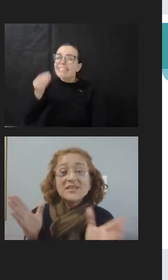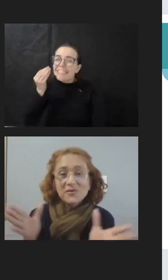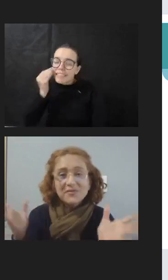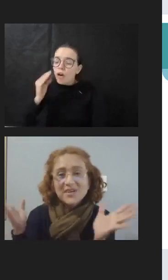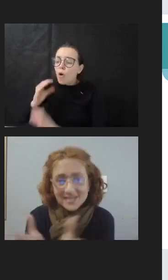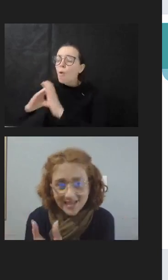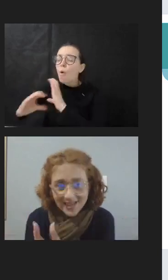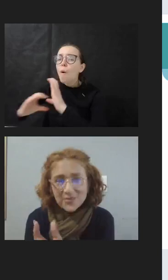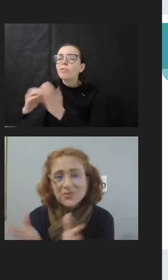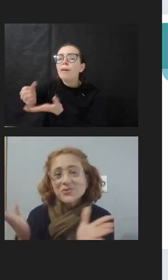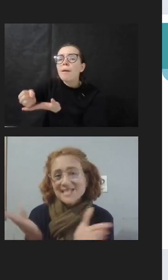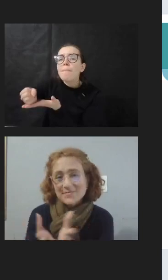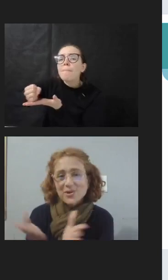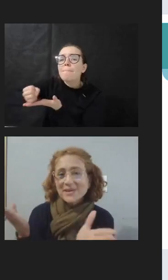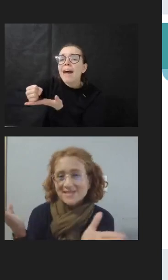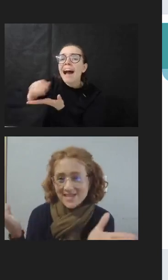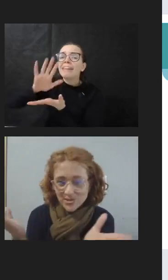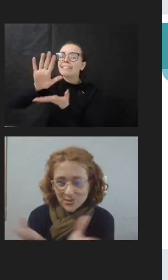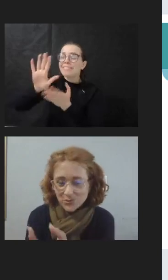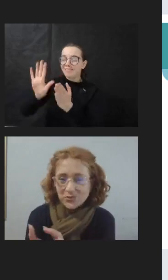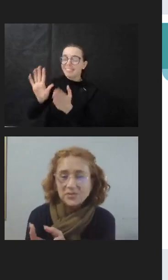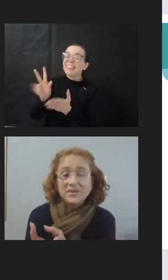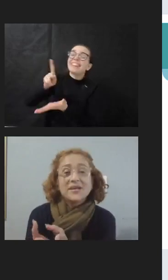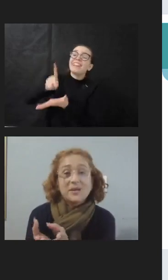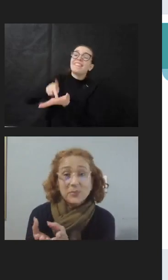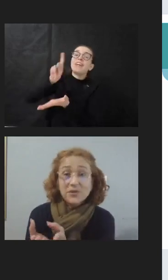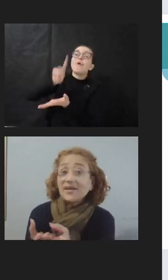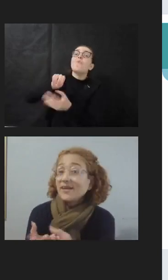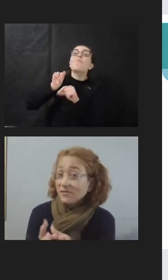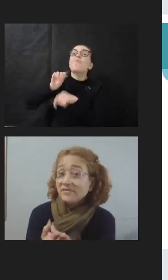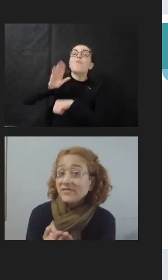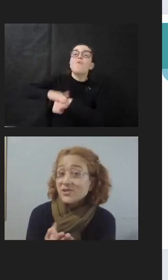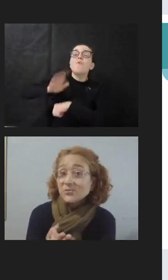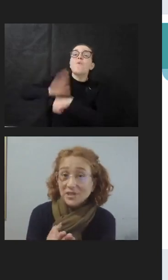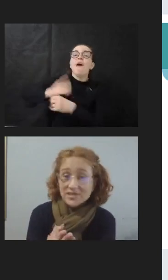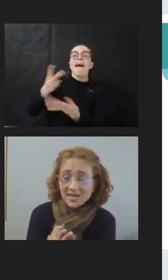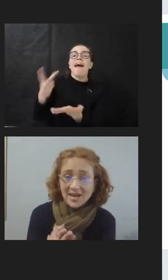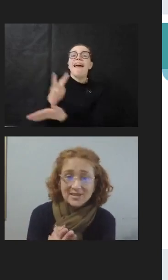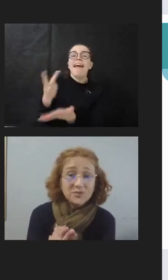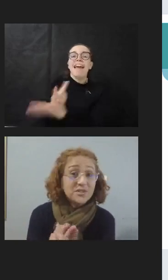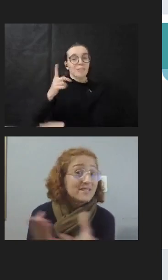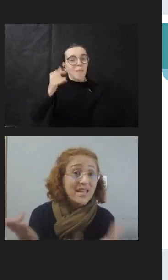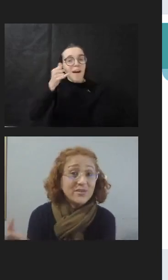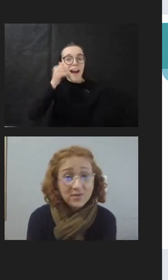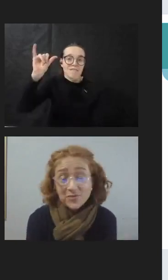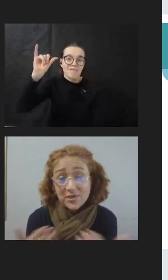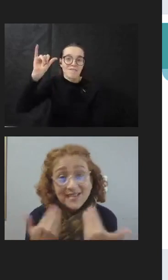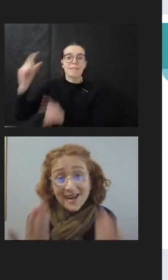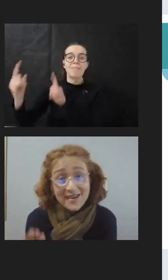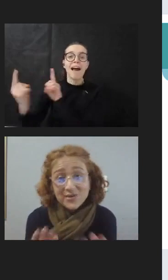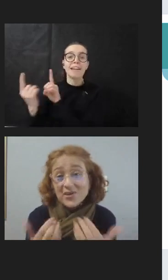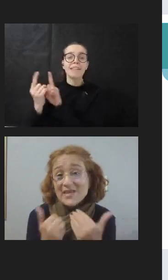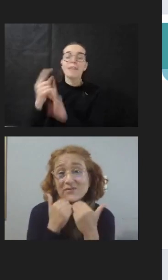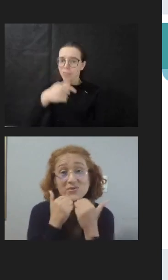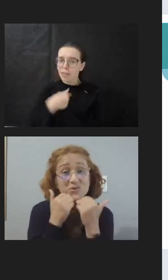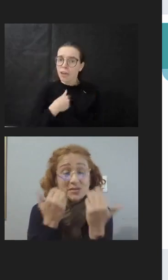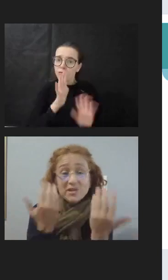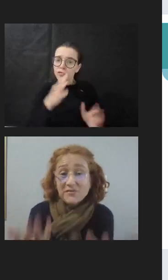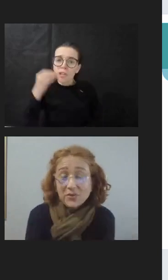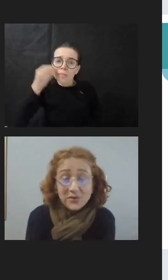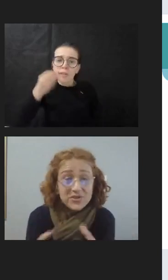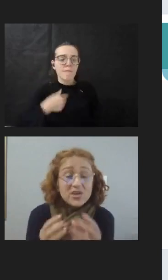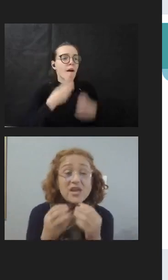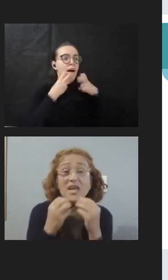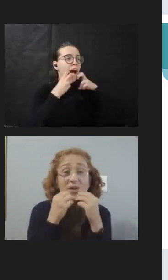o que não fazer quando receber um paciente surdo. Porque eu fiz muita coisa errada. Eu gritava, eu elevava o som da